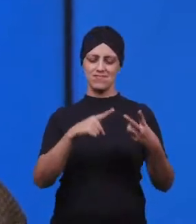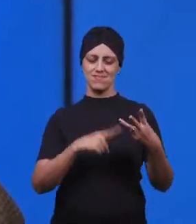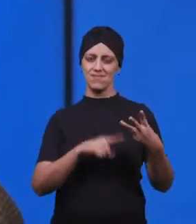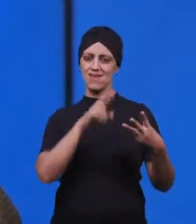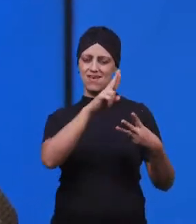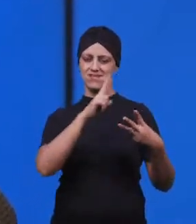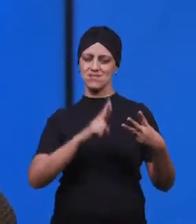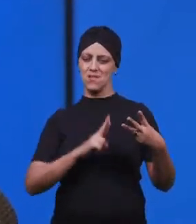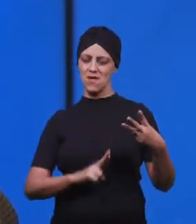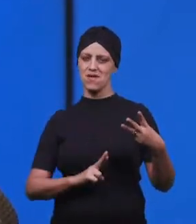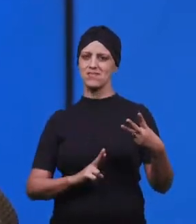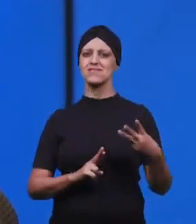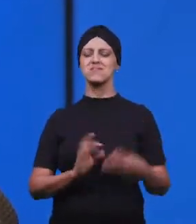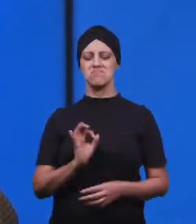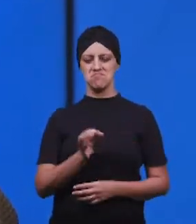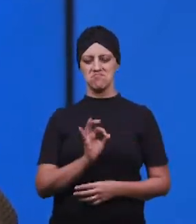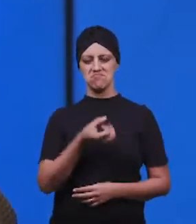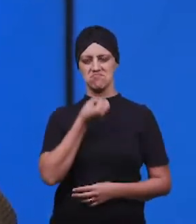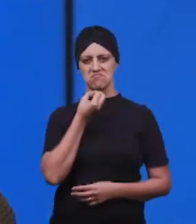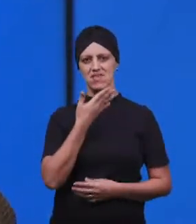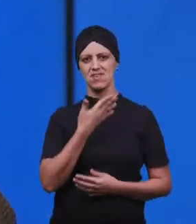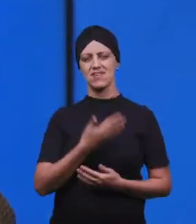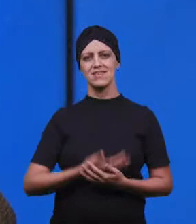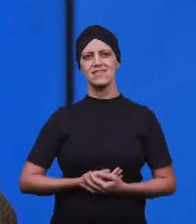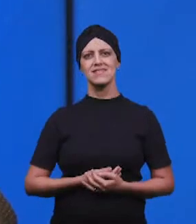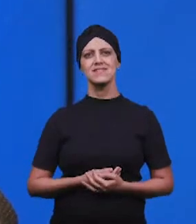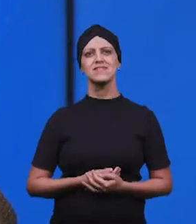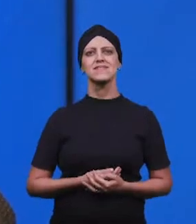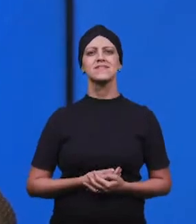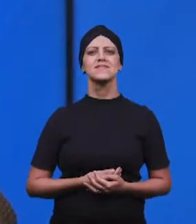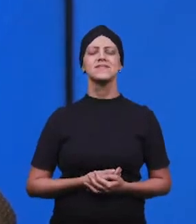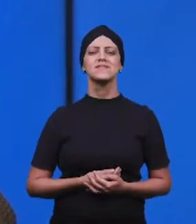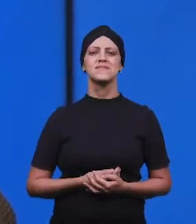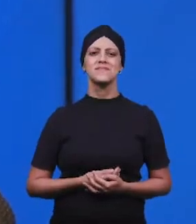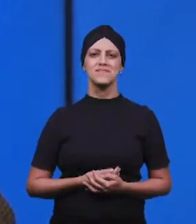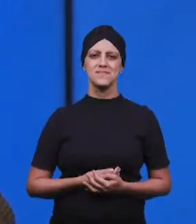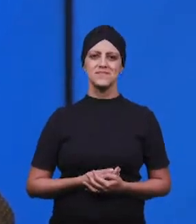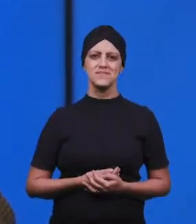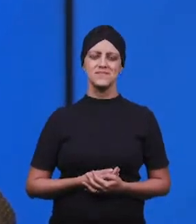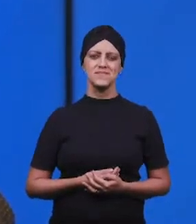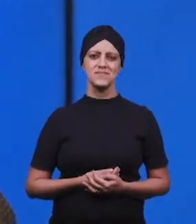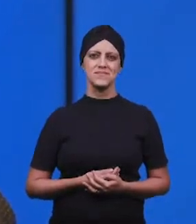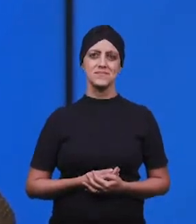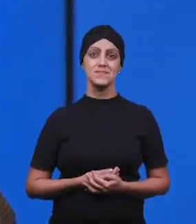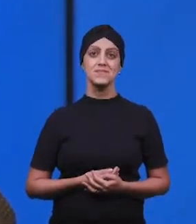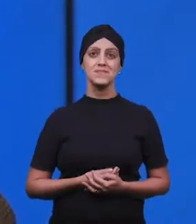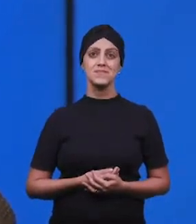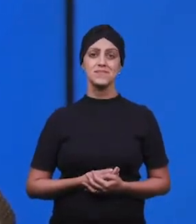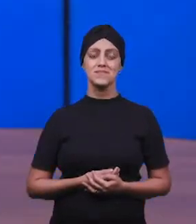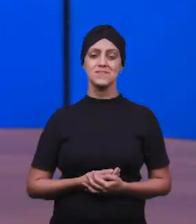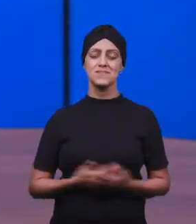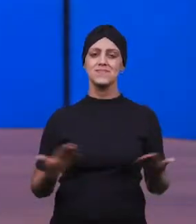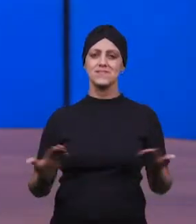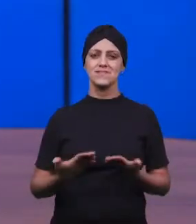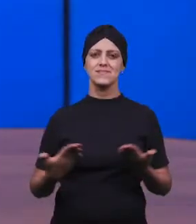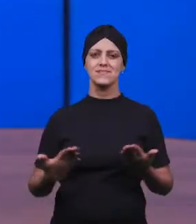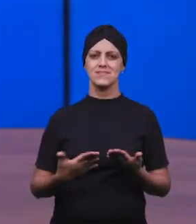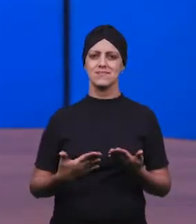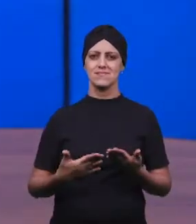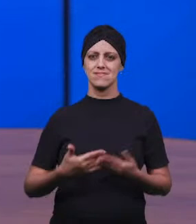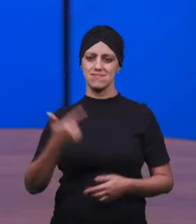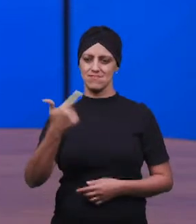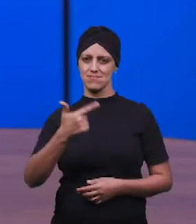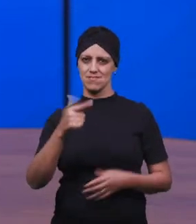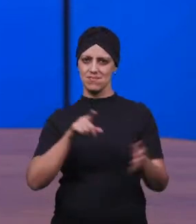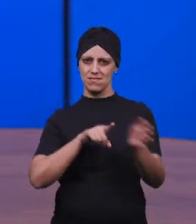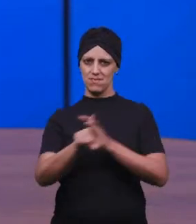dando essas 3 respostas em sequência, muito bem colocadas a respeito do assunto da pergunta. Glória a Jesus. Sim, irmãos, nós vamos